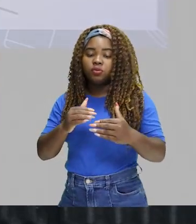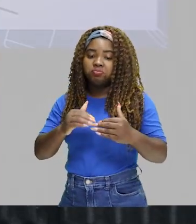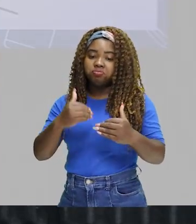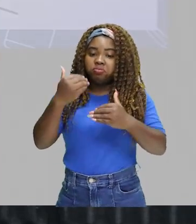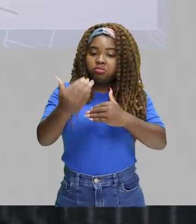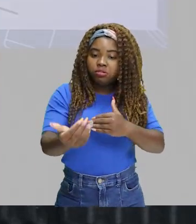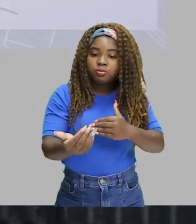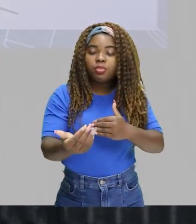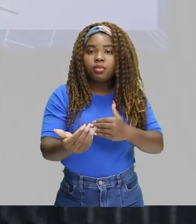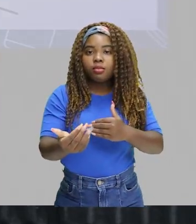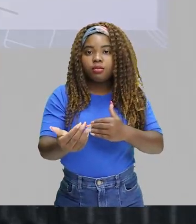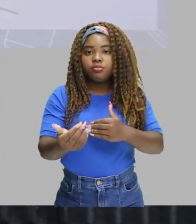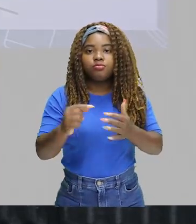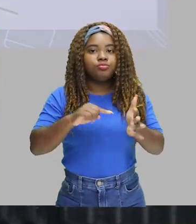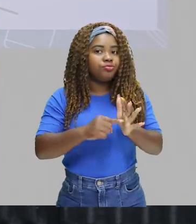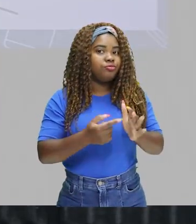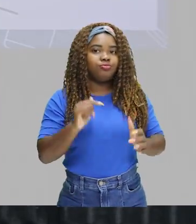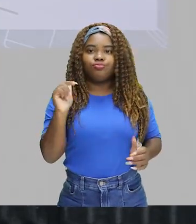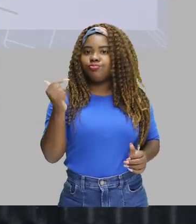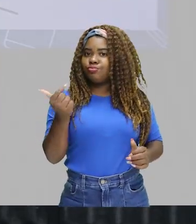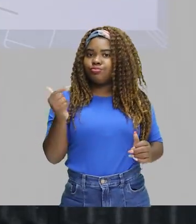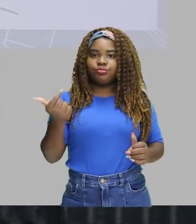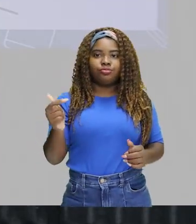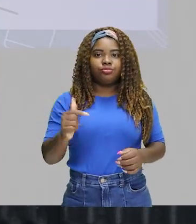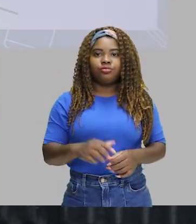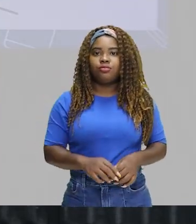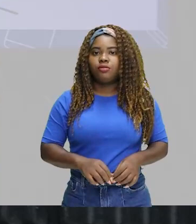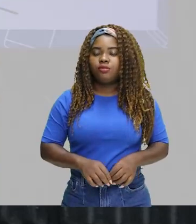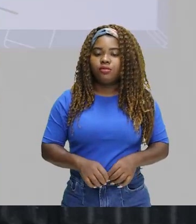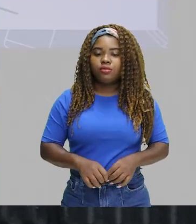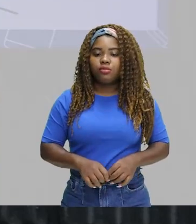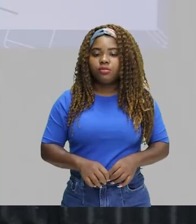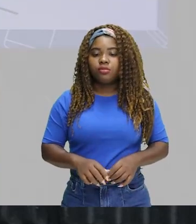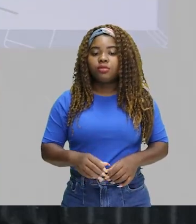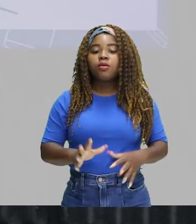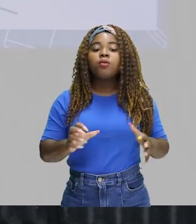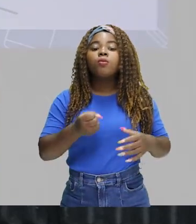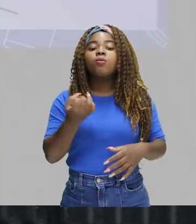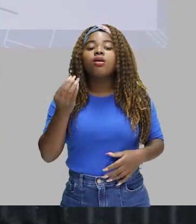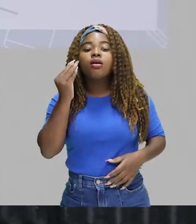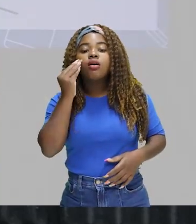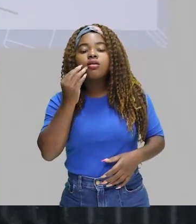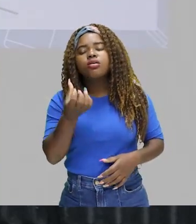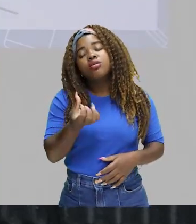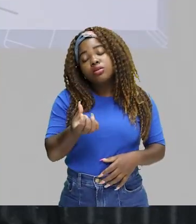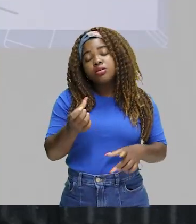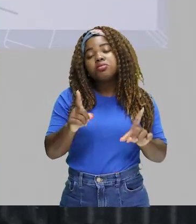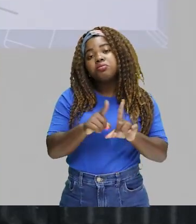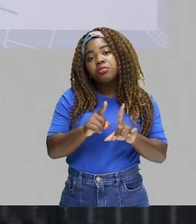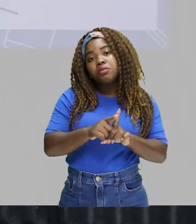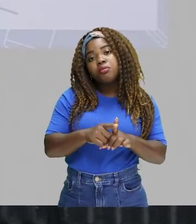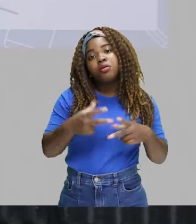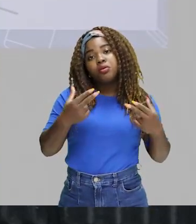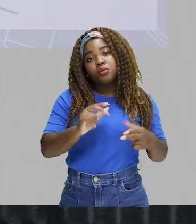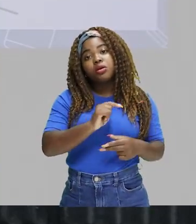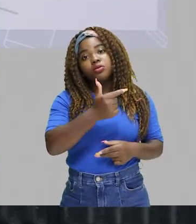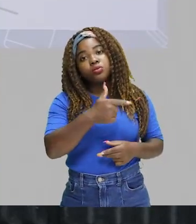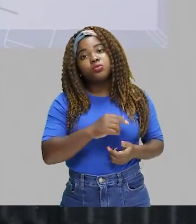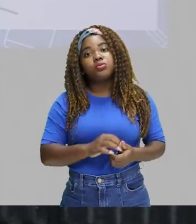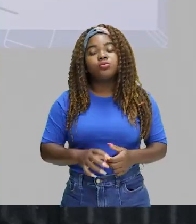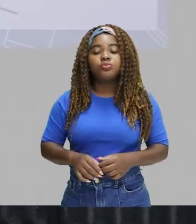a posse do dardo, esse lançamento não será validado. Quantas tentativas? 6. Assim como as demais,